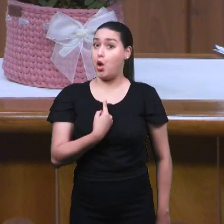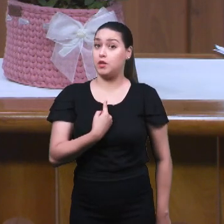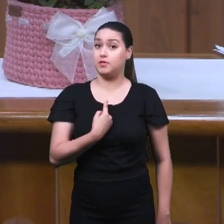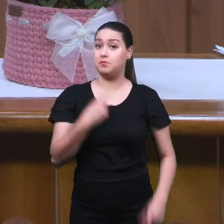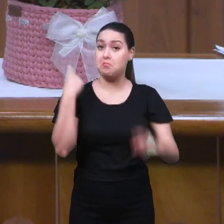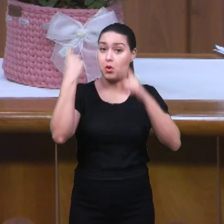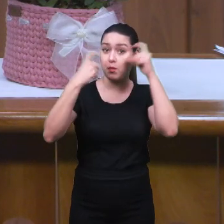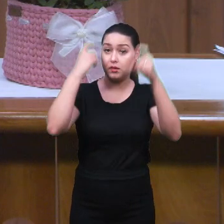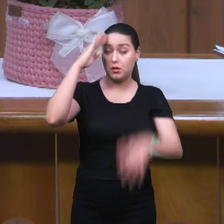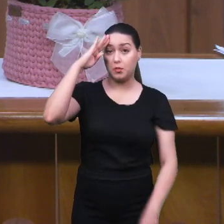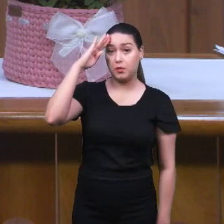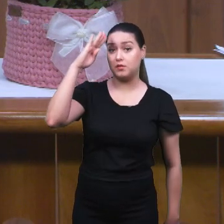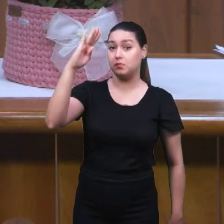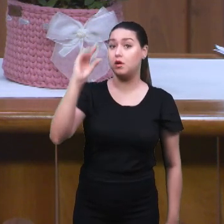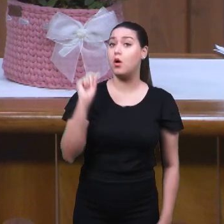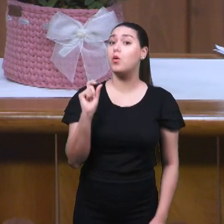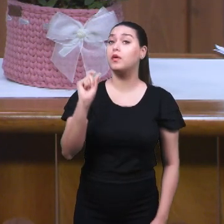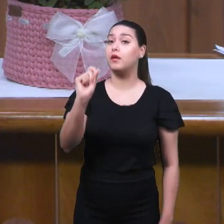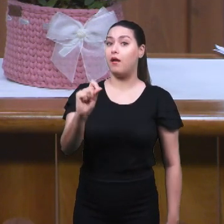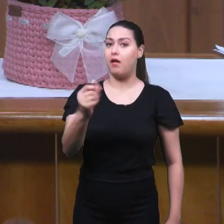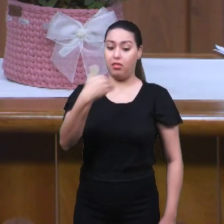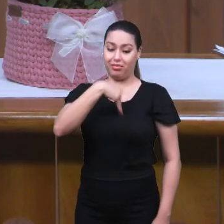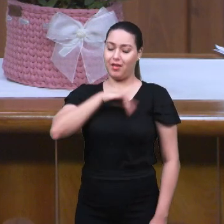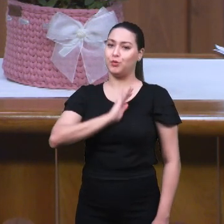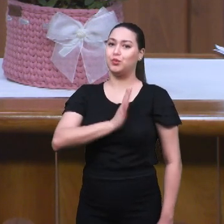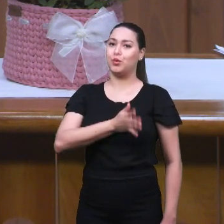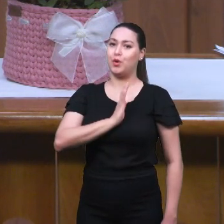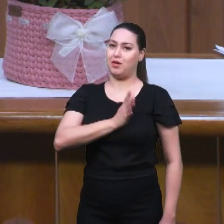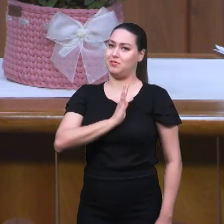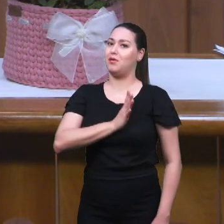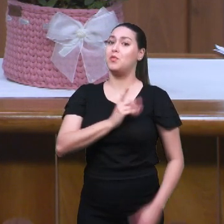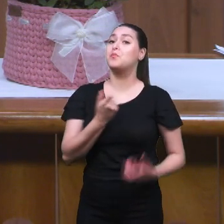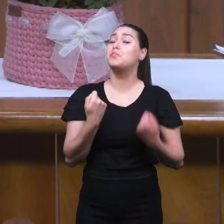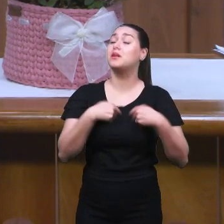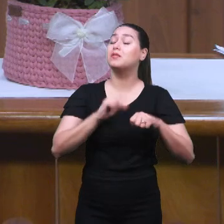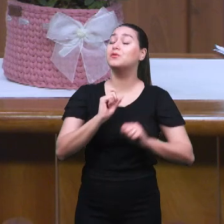ponto de colocar no nosso coração uma paixão,